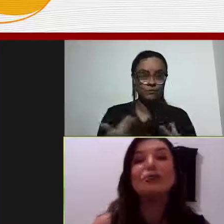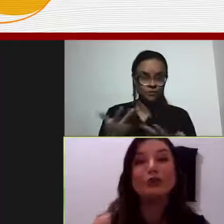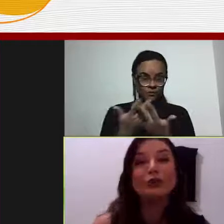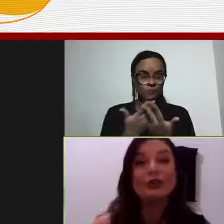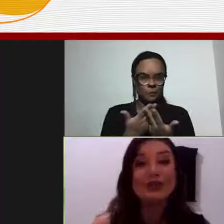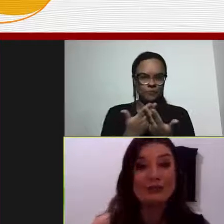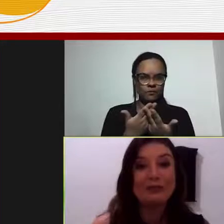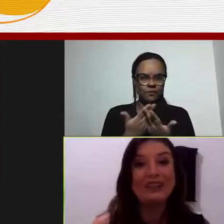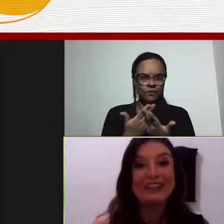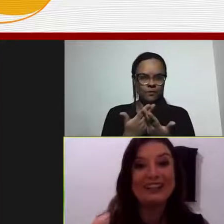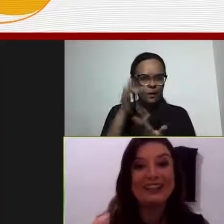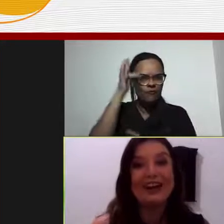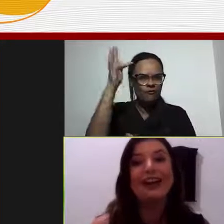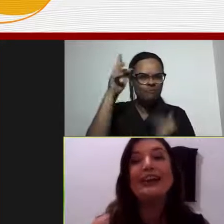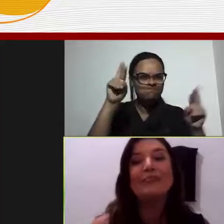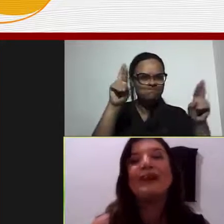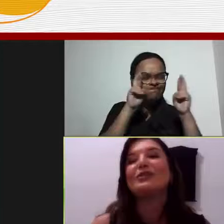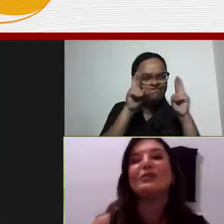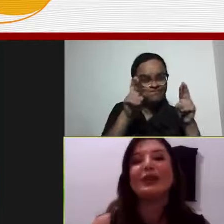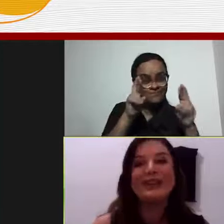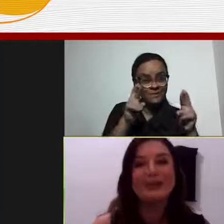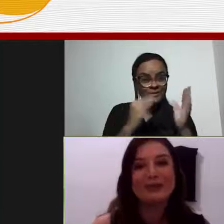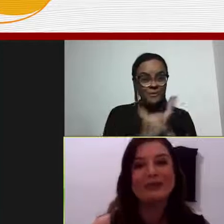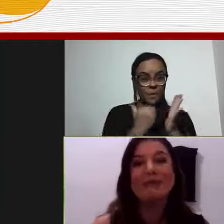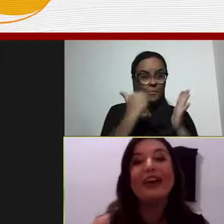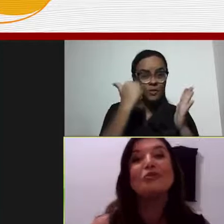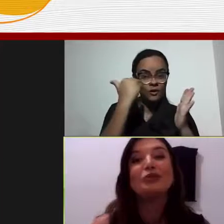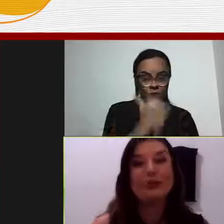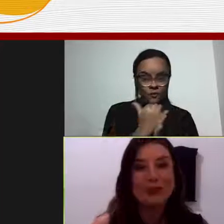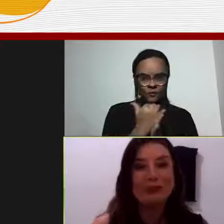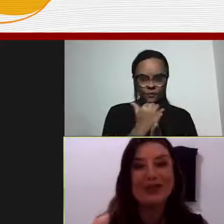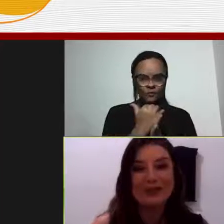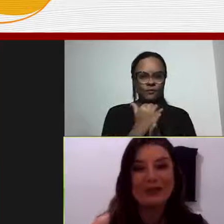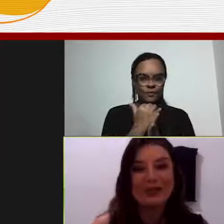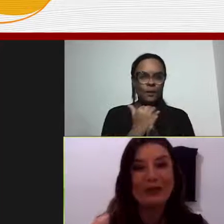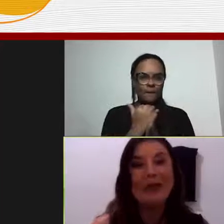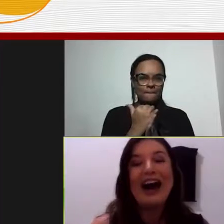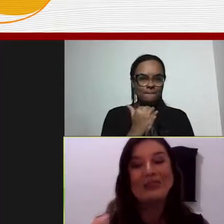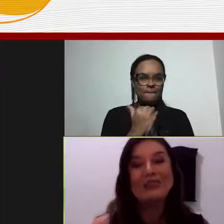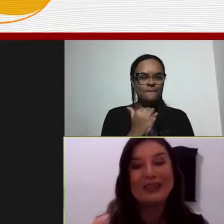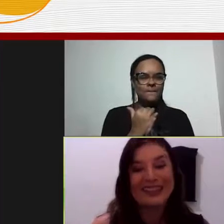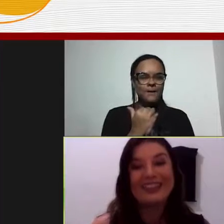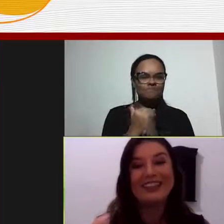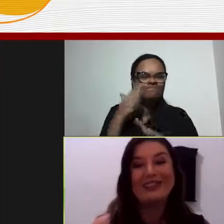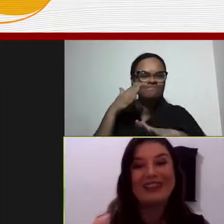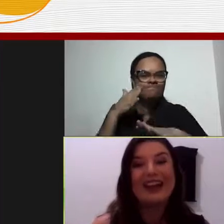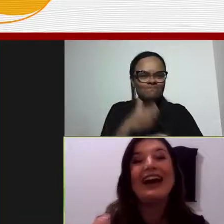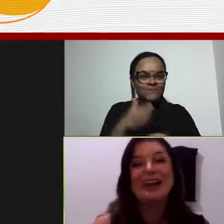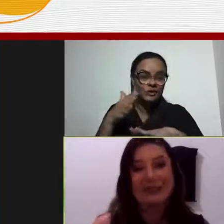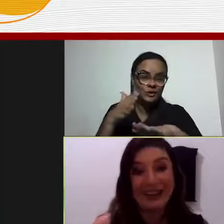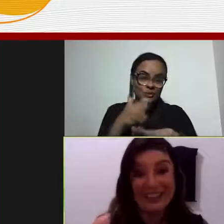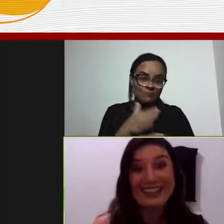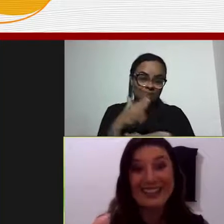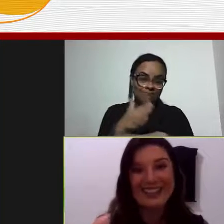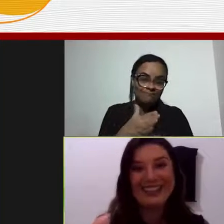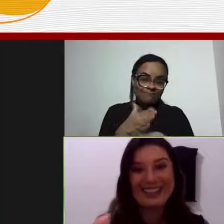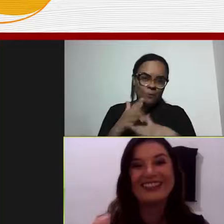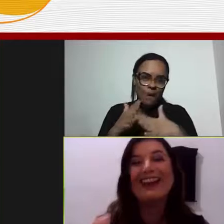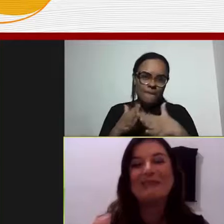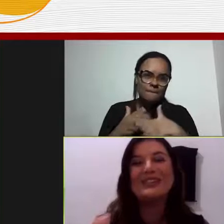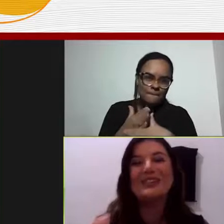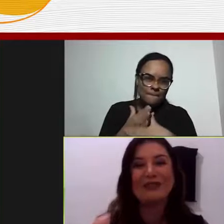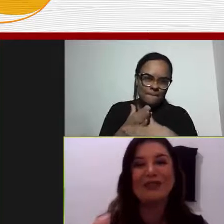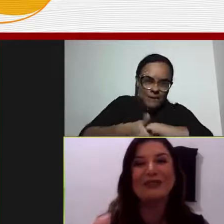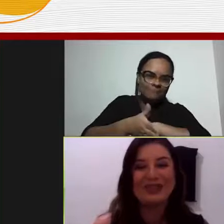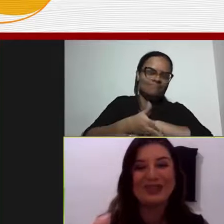né? É um futuro de esperança, e mais do que isso, é um futuro de participação. A gente precisa acreditar, as barreiras existem,